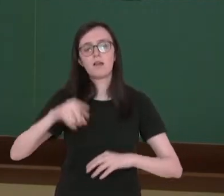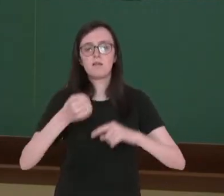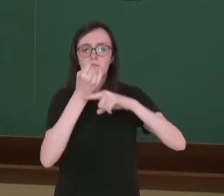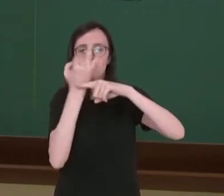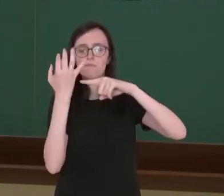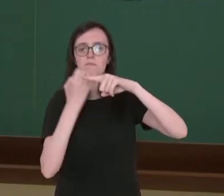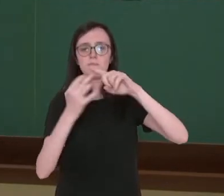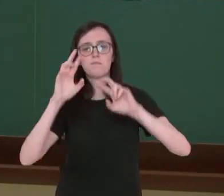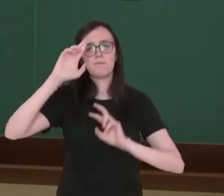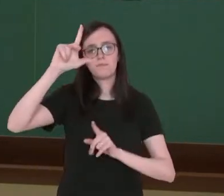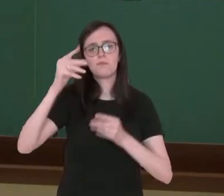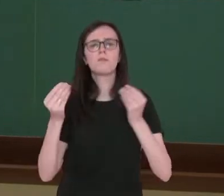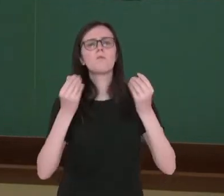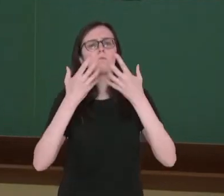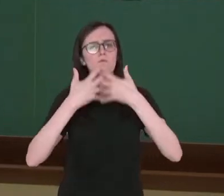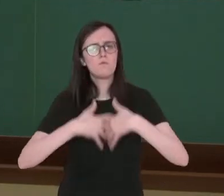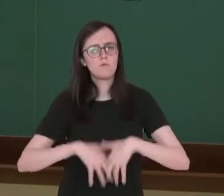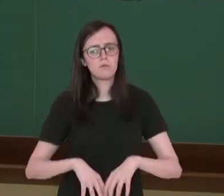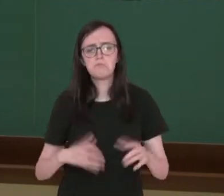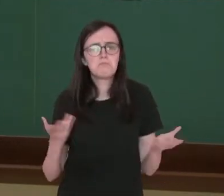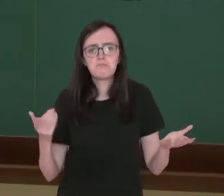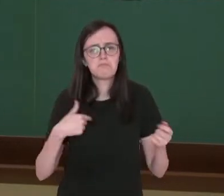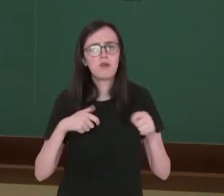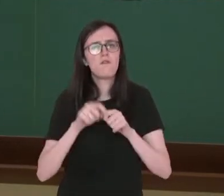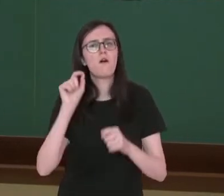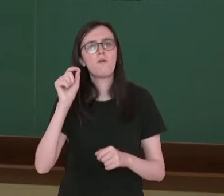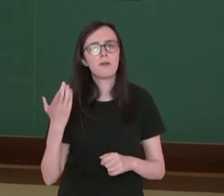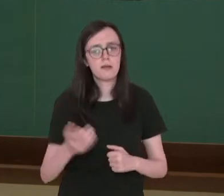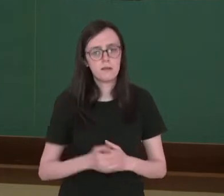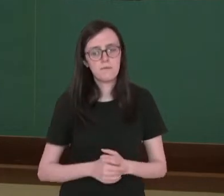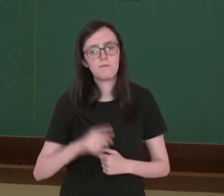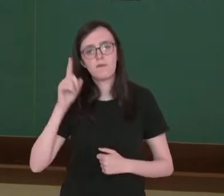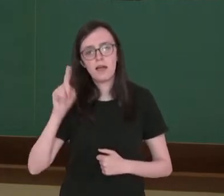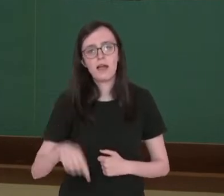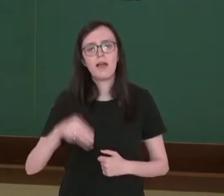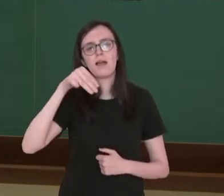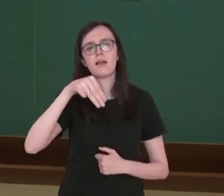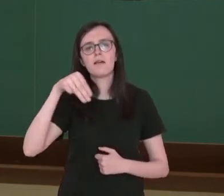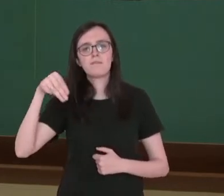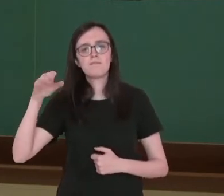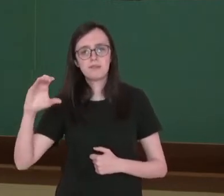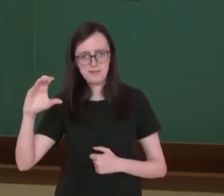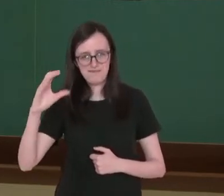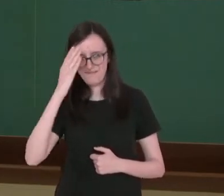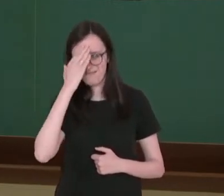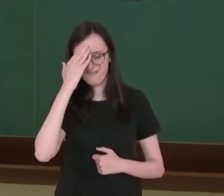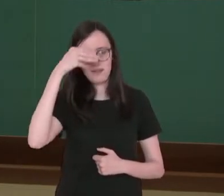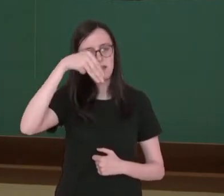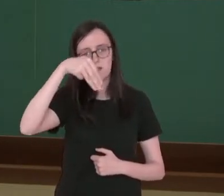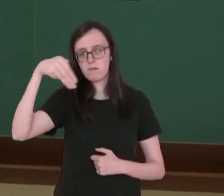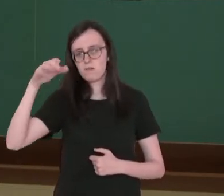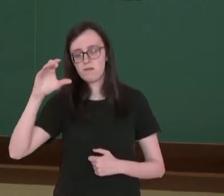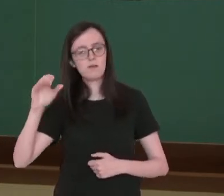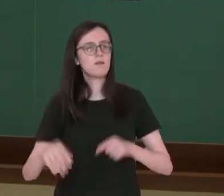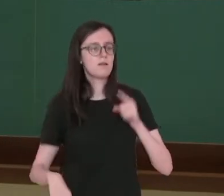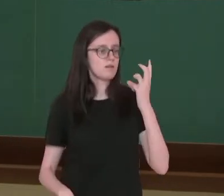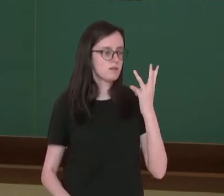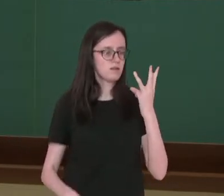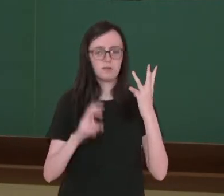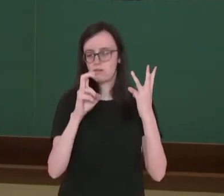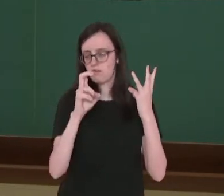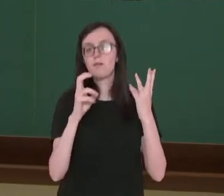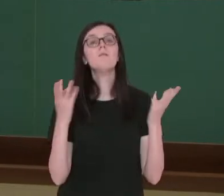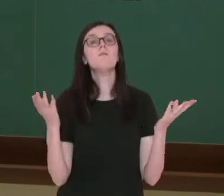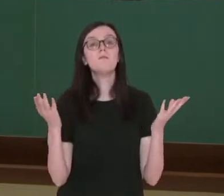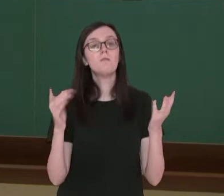denominadores diferentes, o que eu tenho que fazer primeiro? Mínimo múltiplo comum. O mínimo múltiplo comum entre 13 e